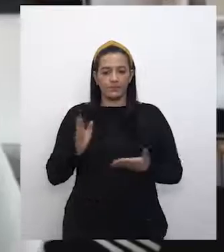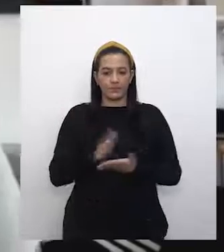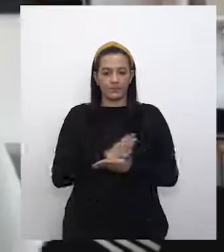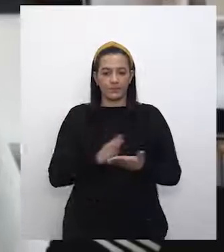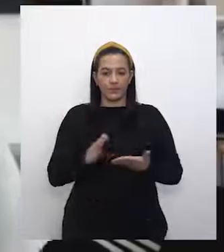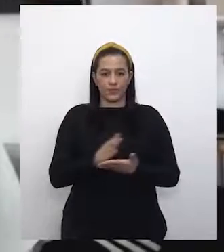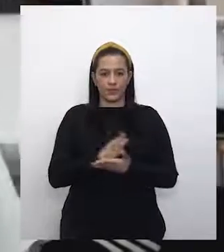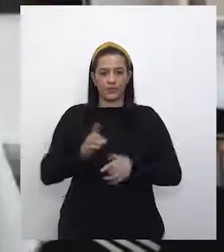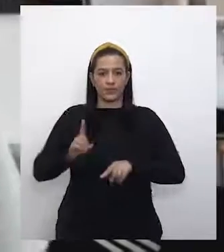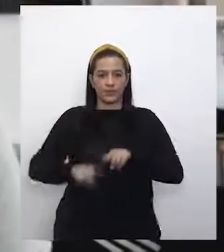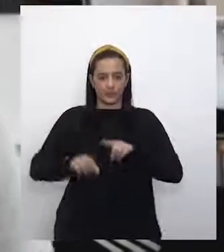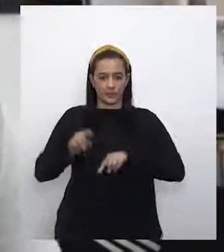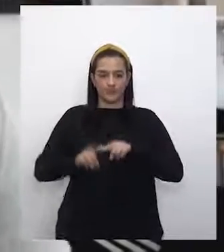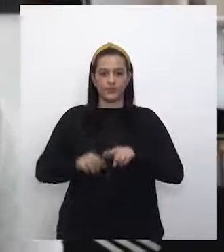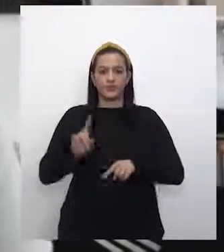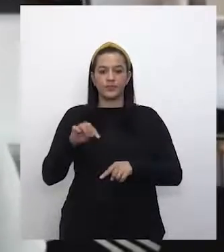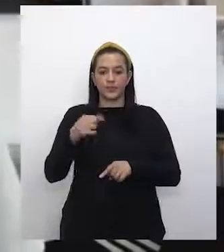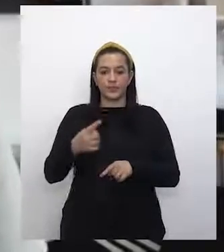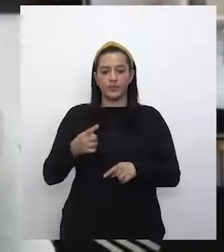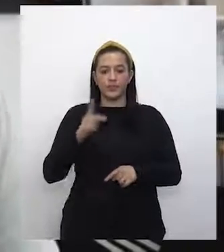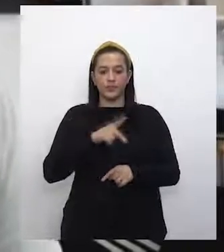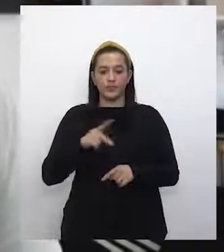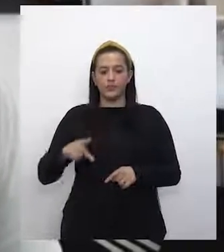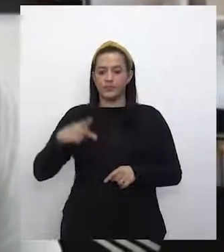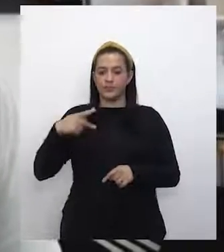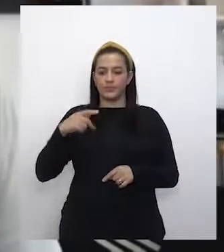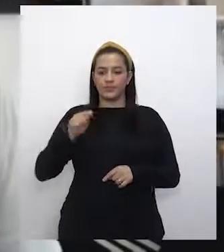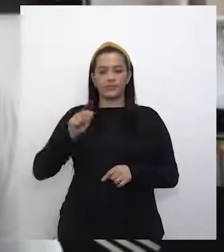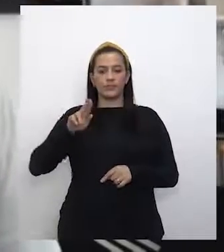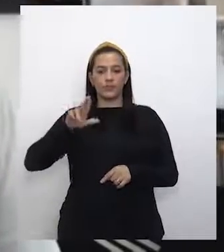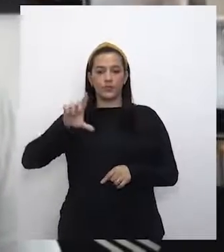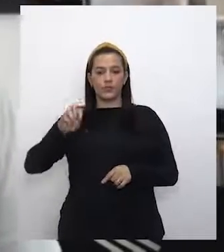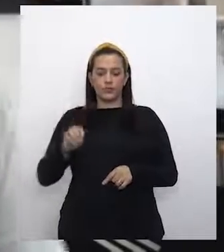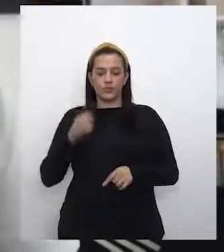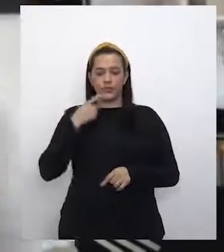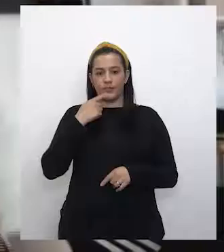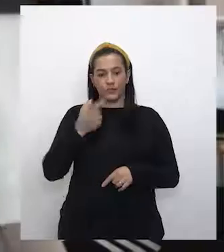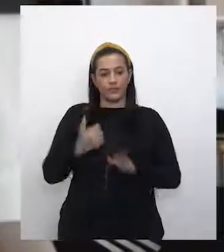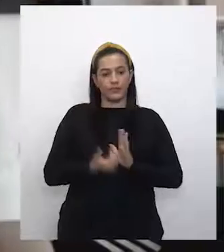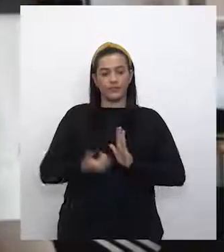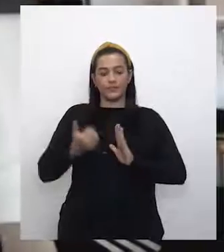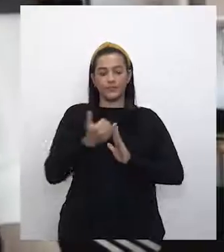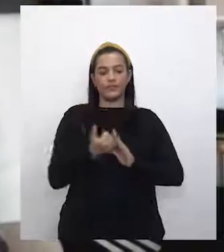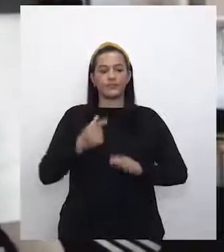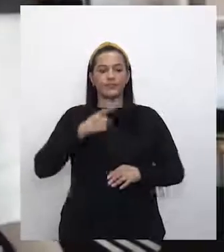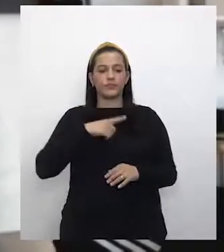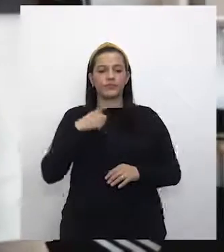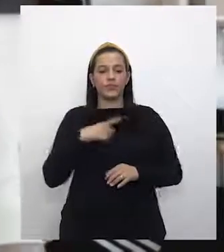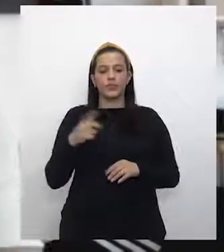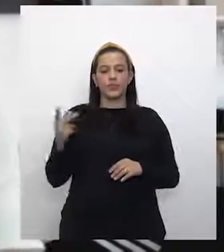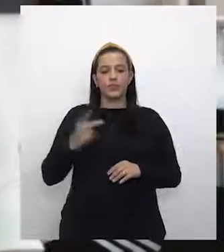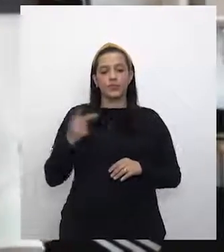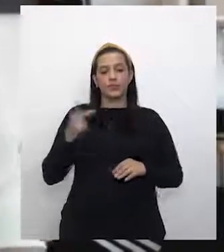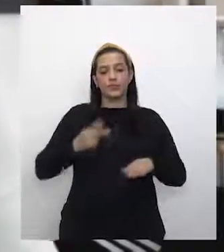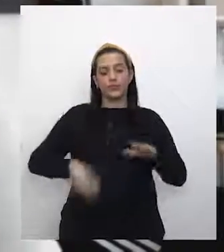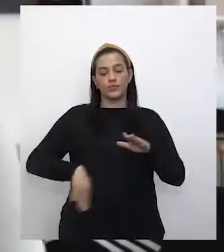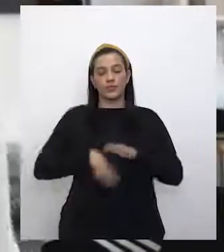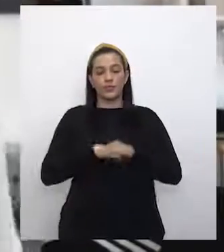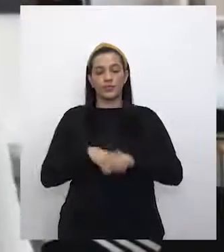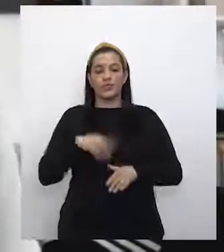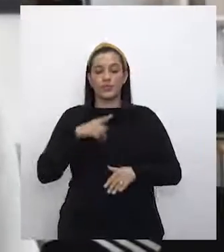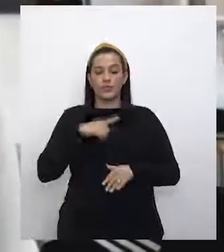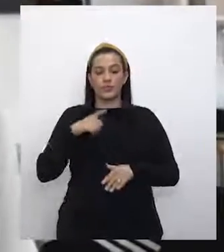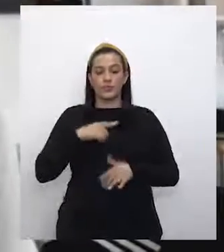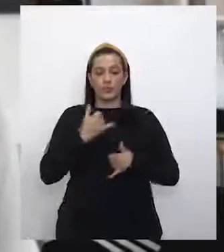mais para vocês, né? E também temos aqui os capacitores, eles vão acumular, eles vão guardar um pouco de